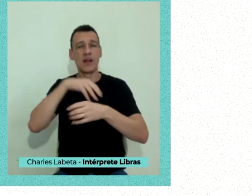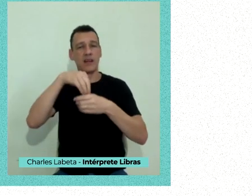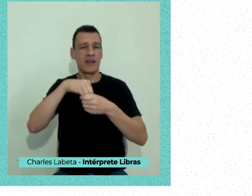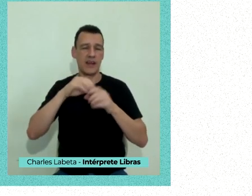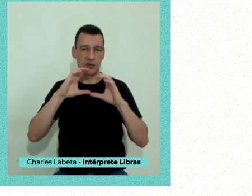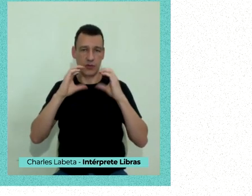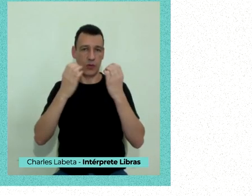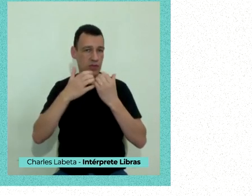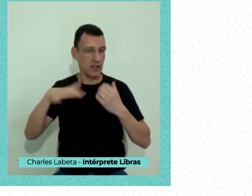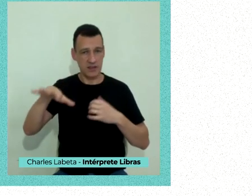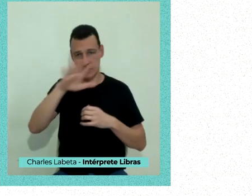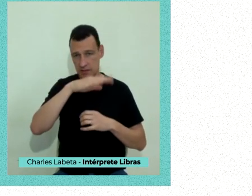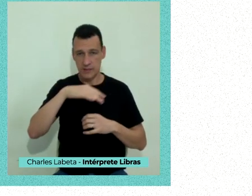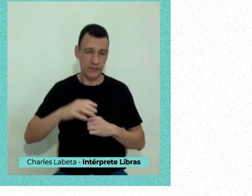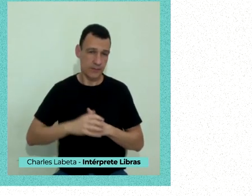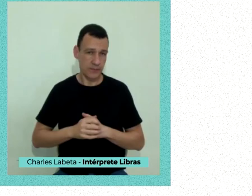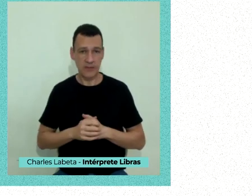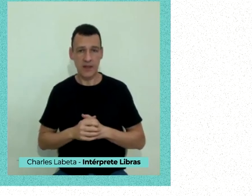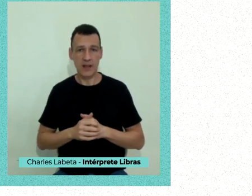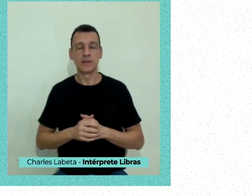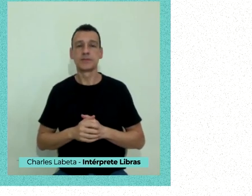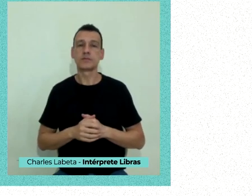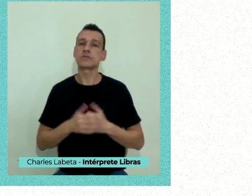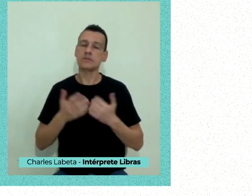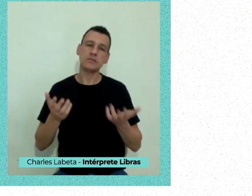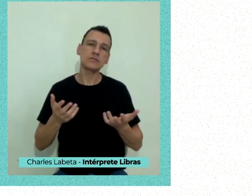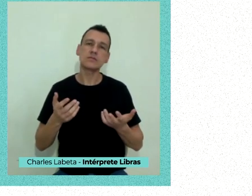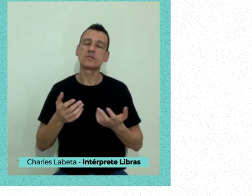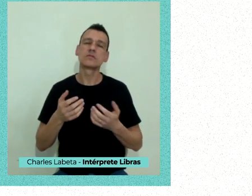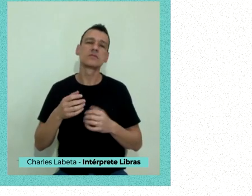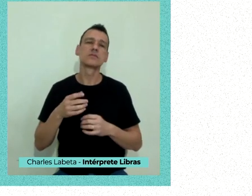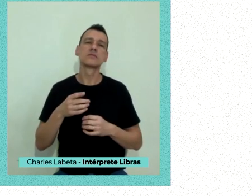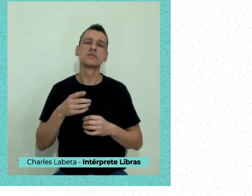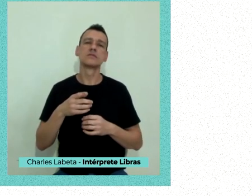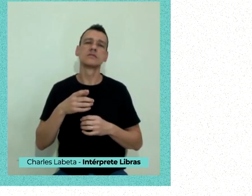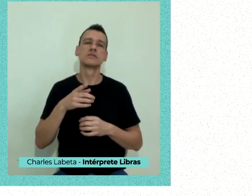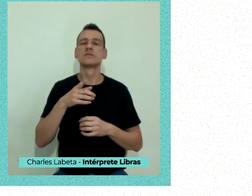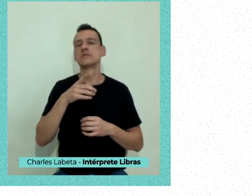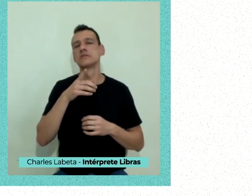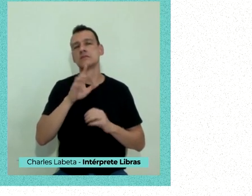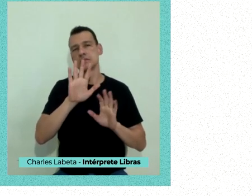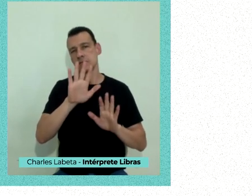gente parte da ideia de infância dentro dessa sociedade que nós vivenciamos,